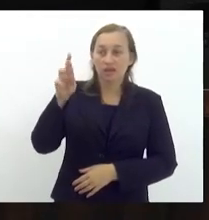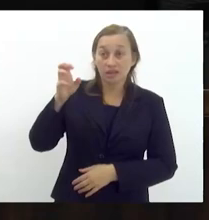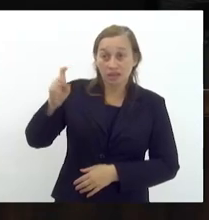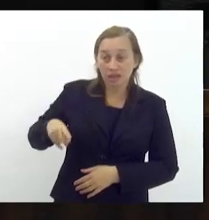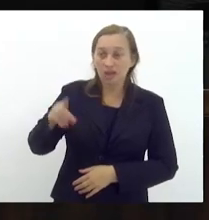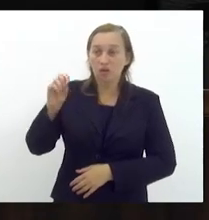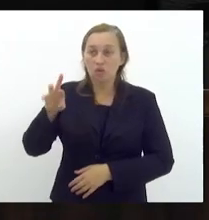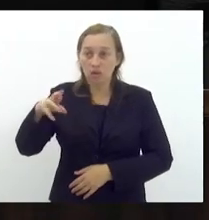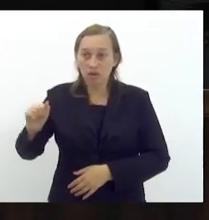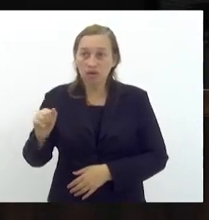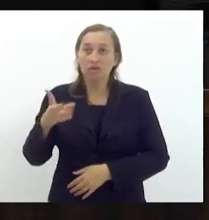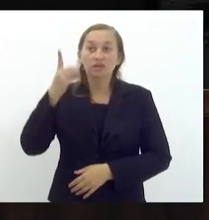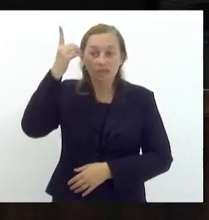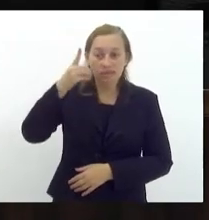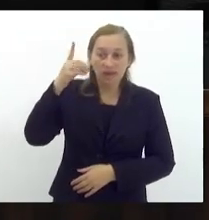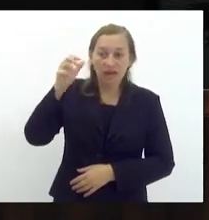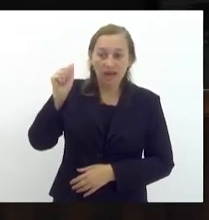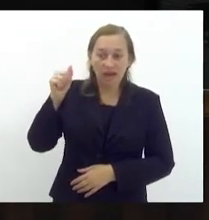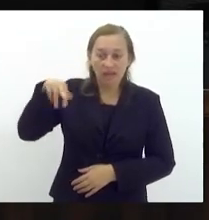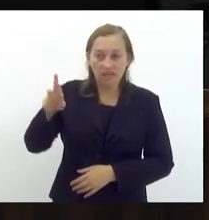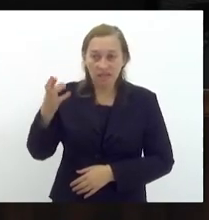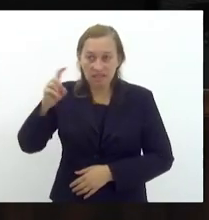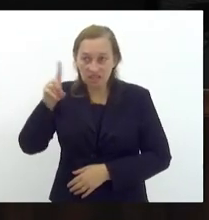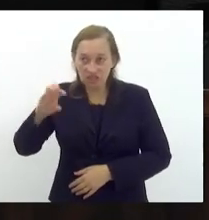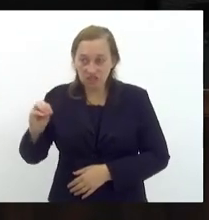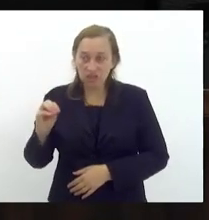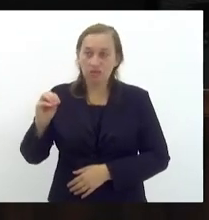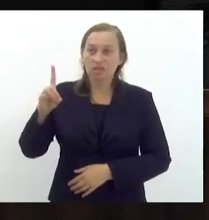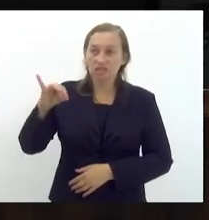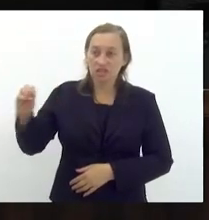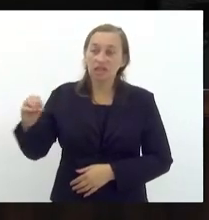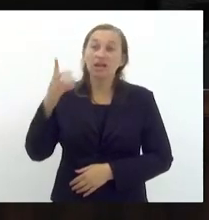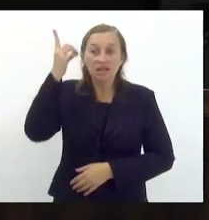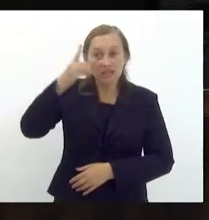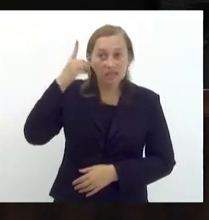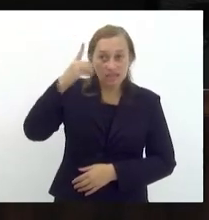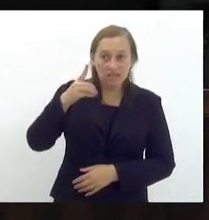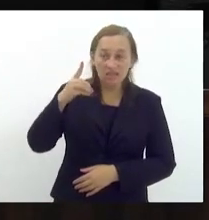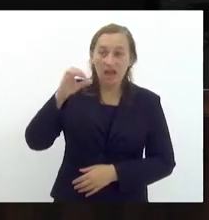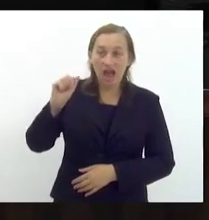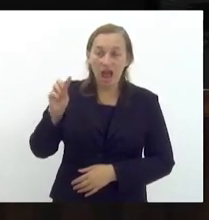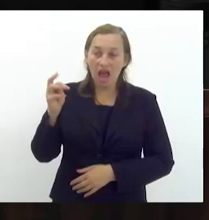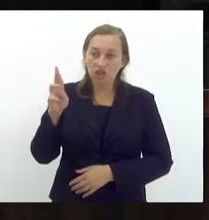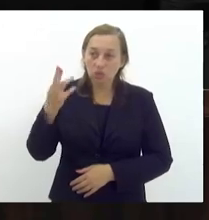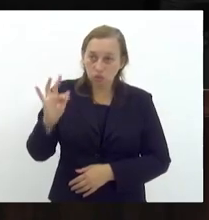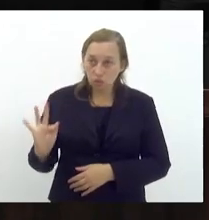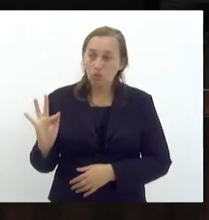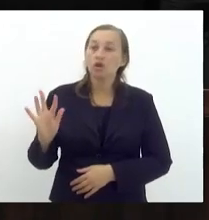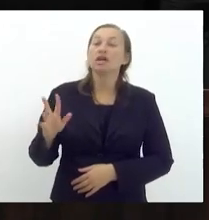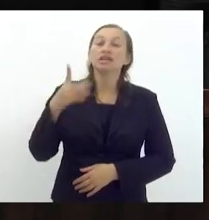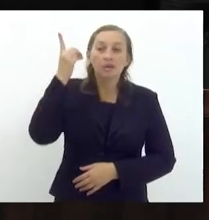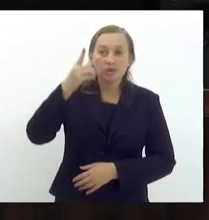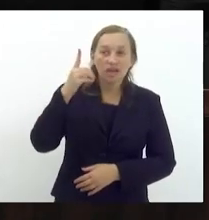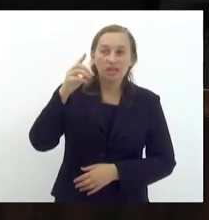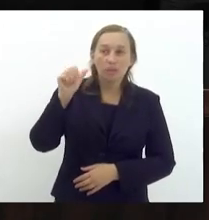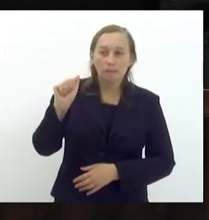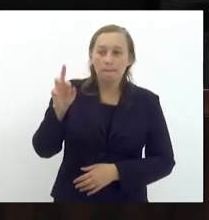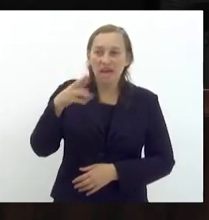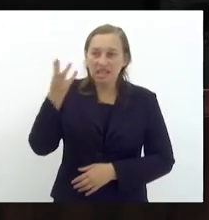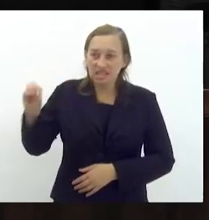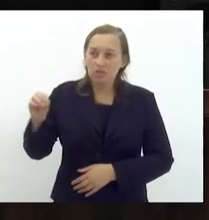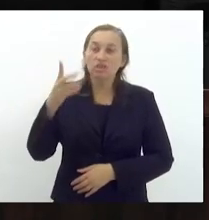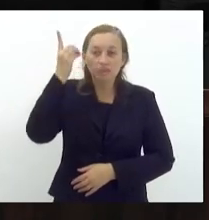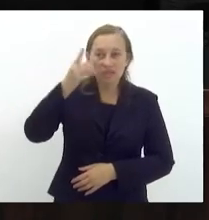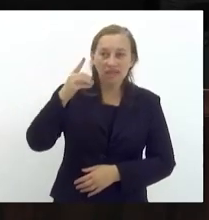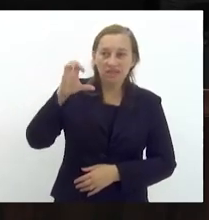Andrézinho Siciliano Deputado Arthur Monteiro Deputado brasão deputada Carla